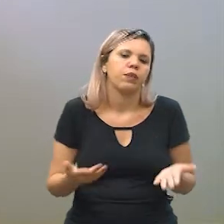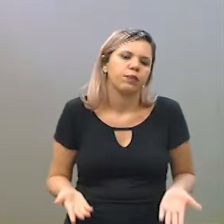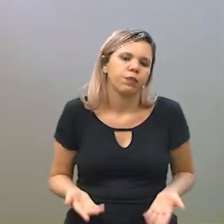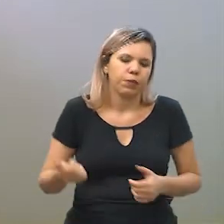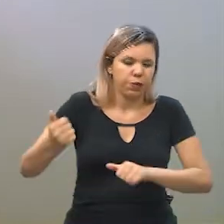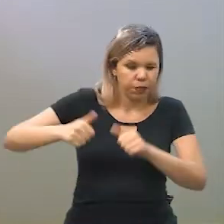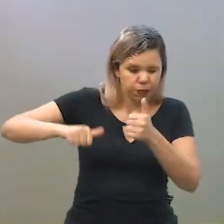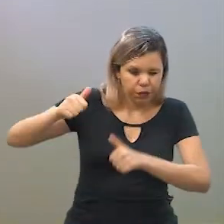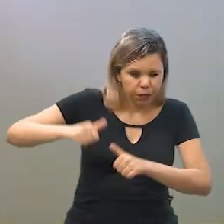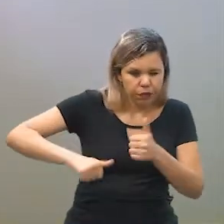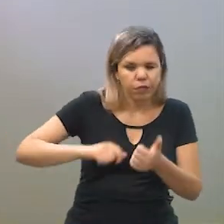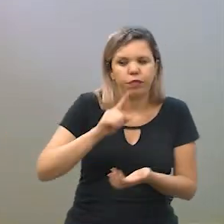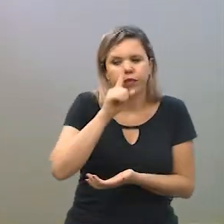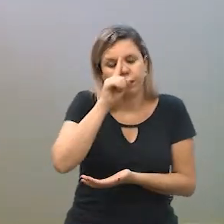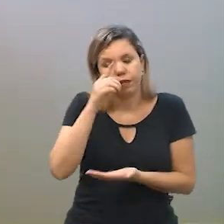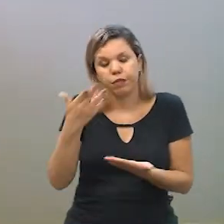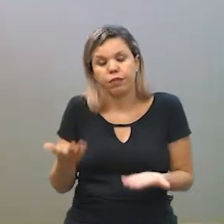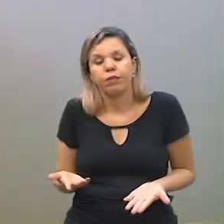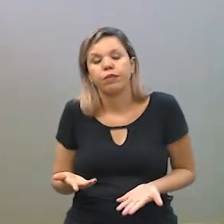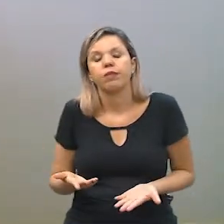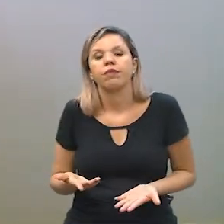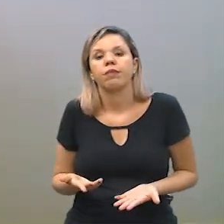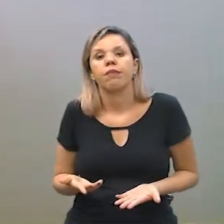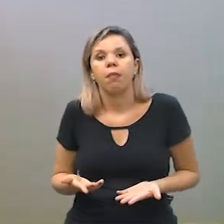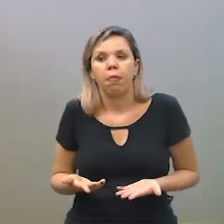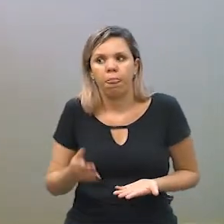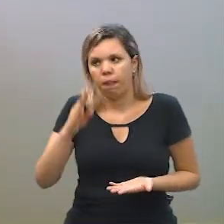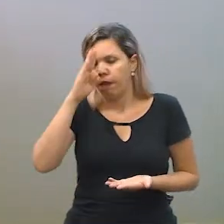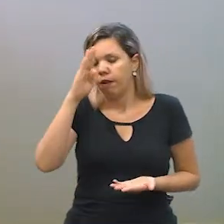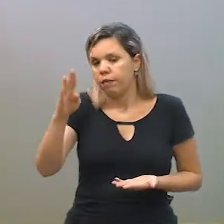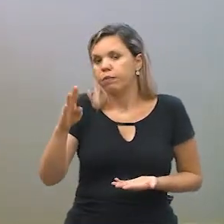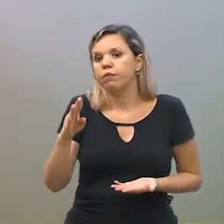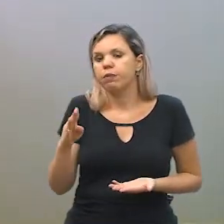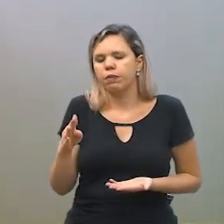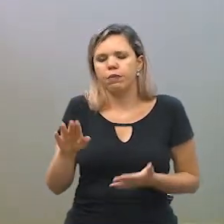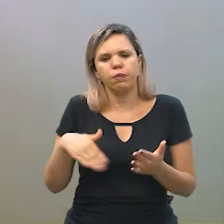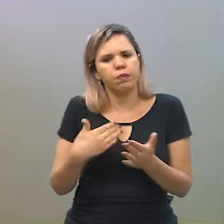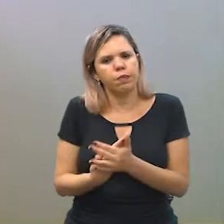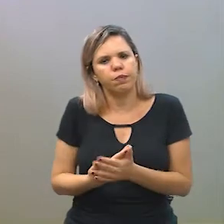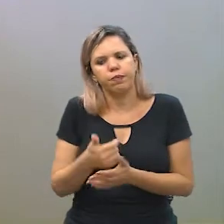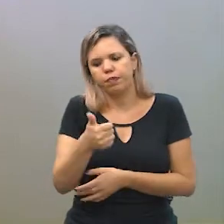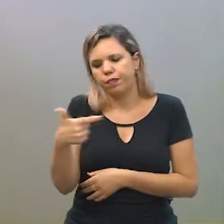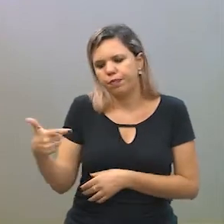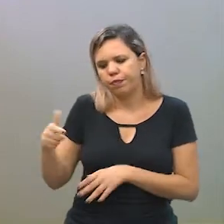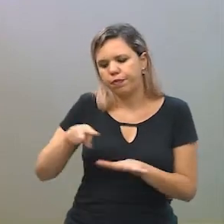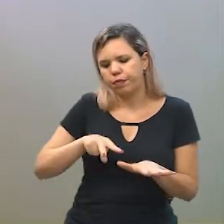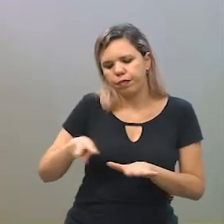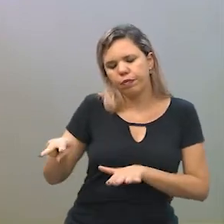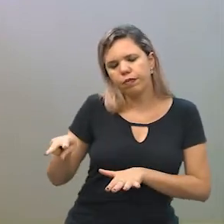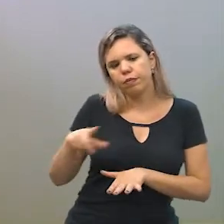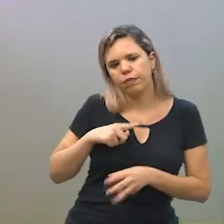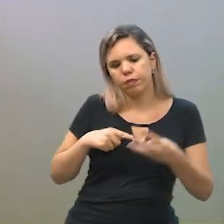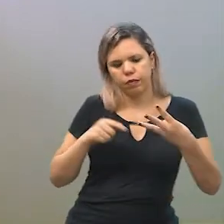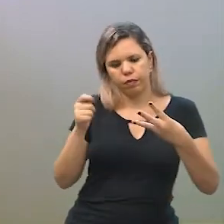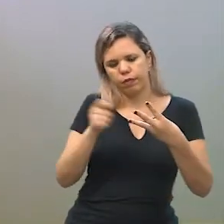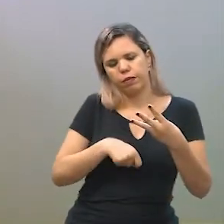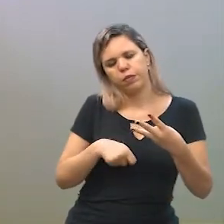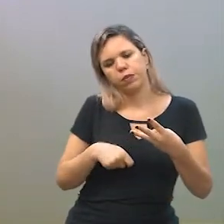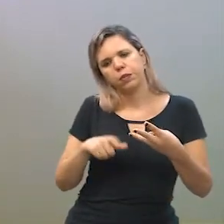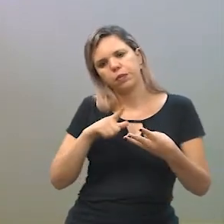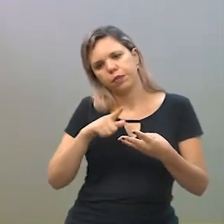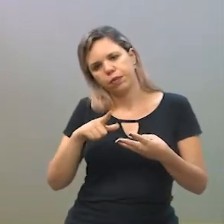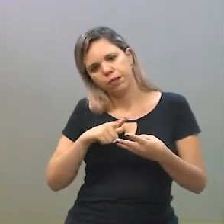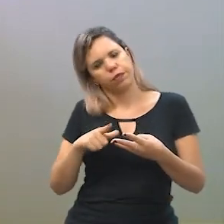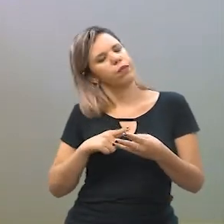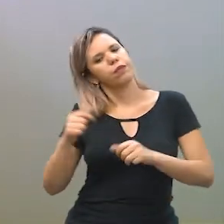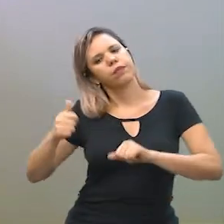de avaliação de risco, então, assim, principalmente até umas 12 semanas, que até o terceiro mês, ela tem que